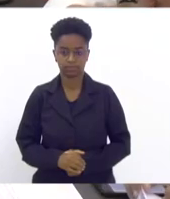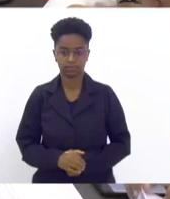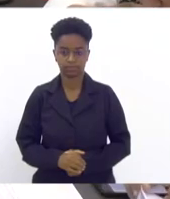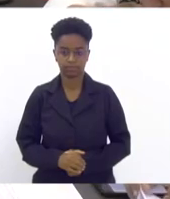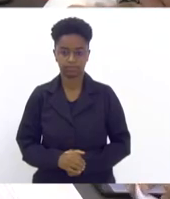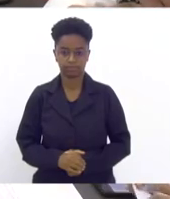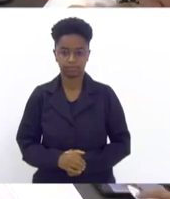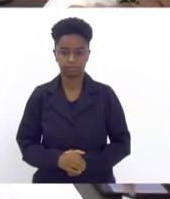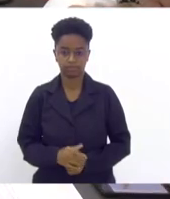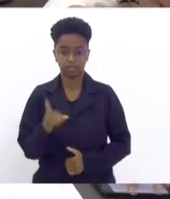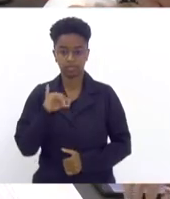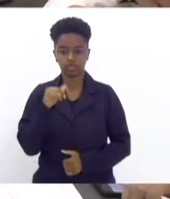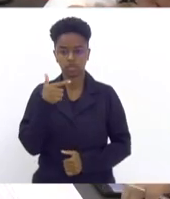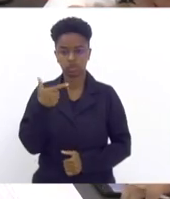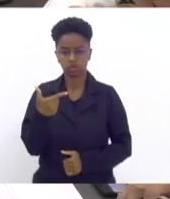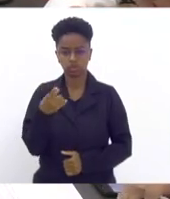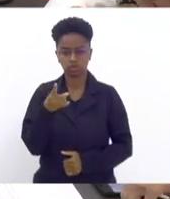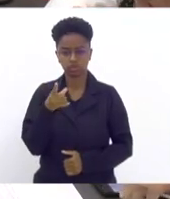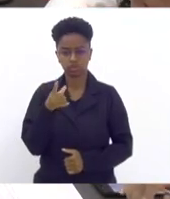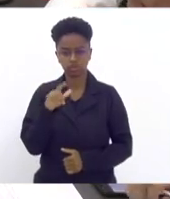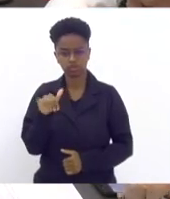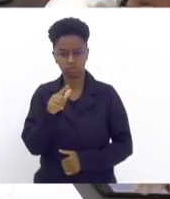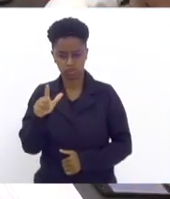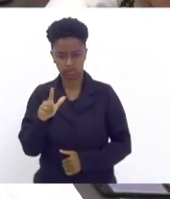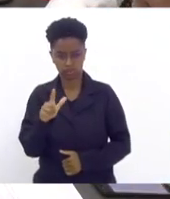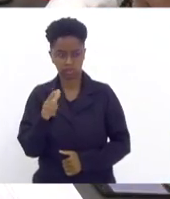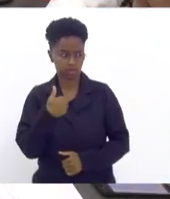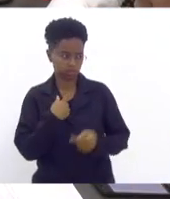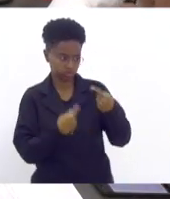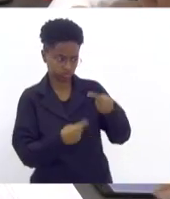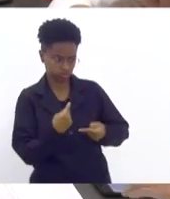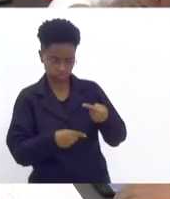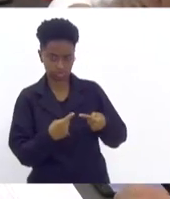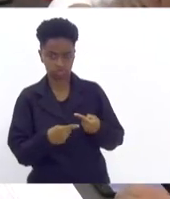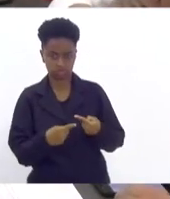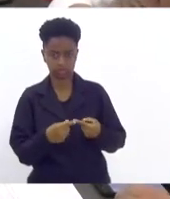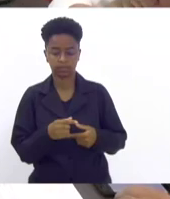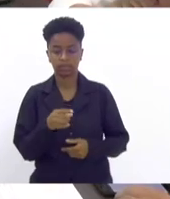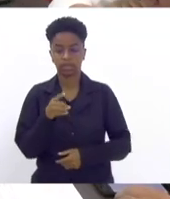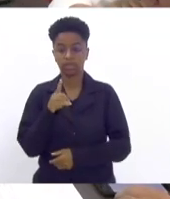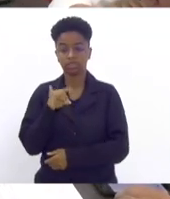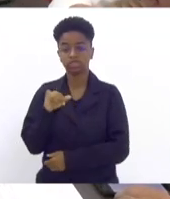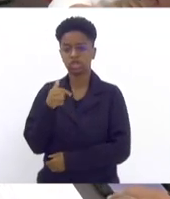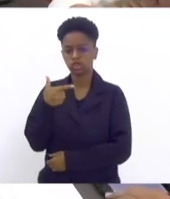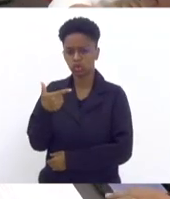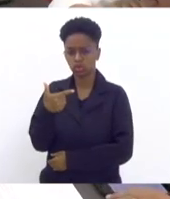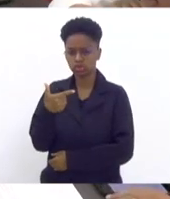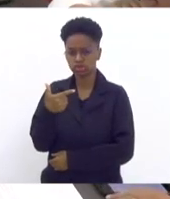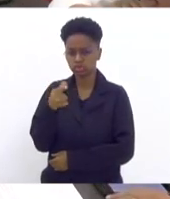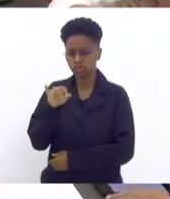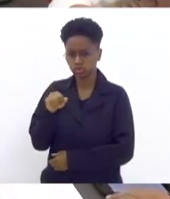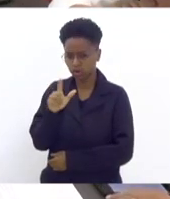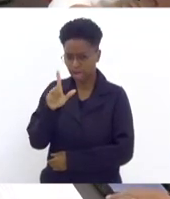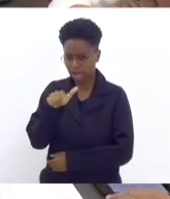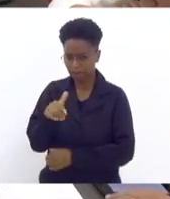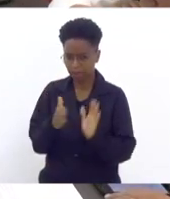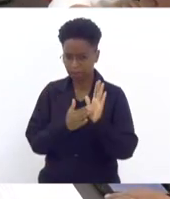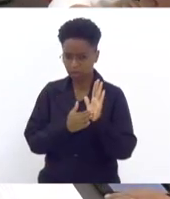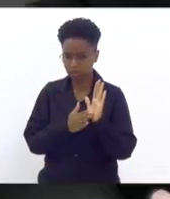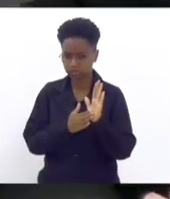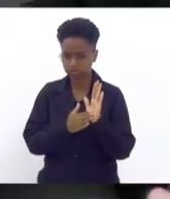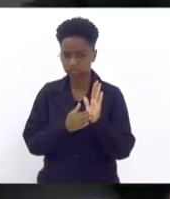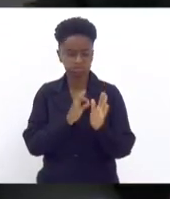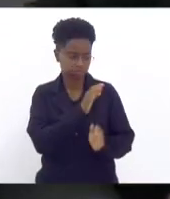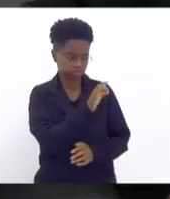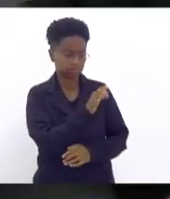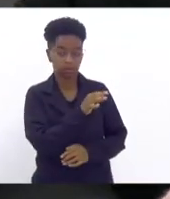O dia é o 2 de julho, deputado, para discutir. Eu estou discutindo a matéria. O dia é o dia 2 de julho, o dia proposto?